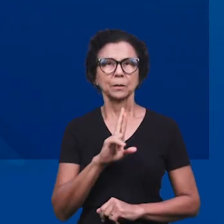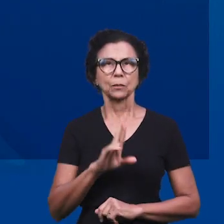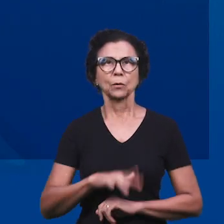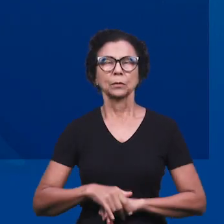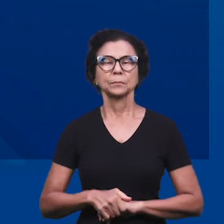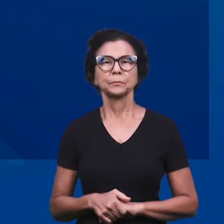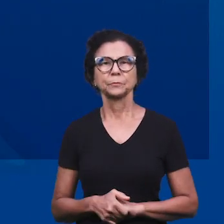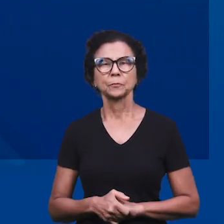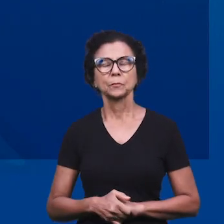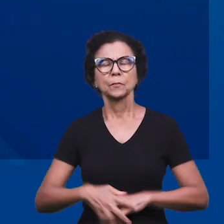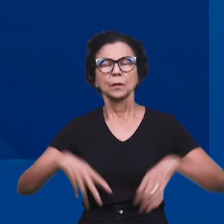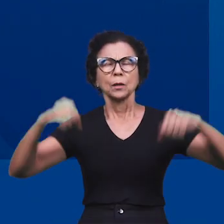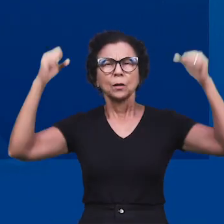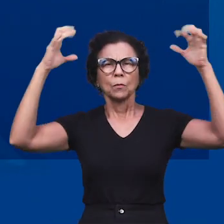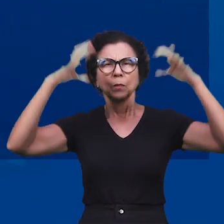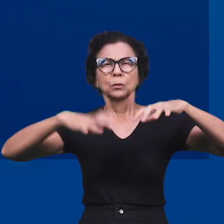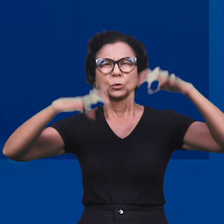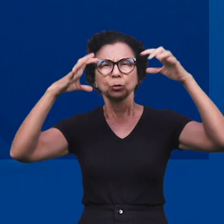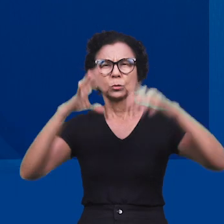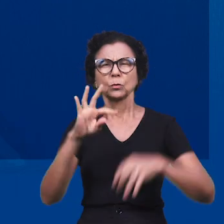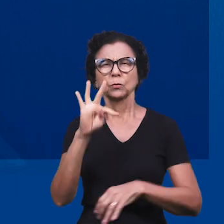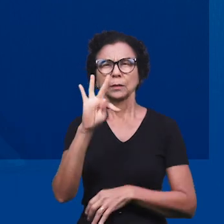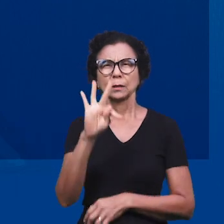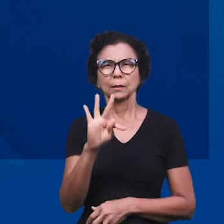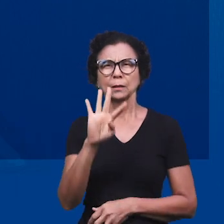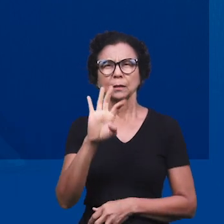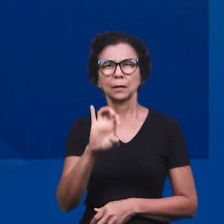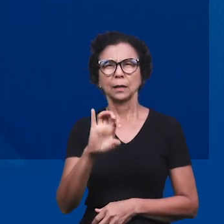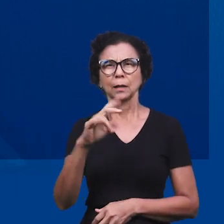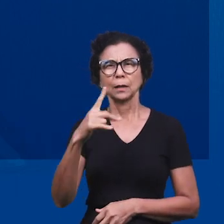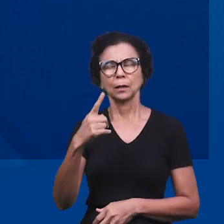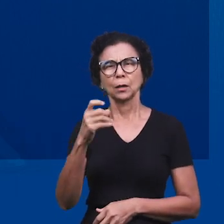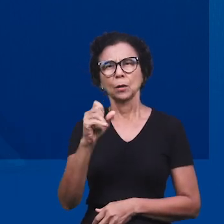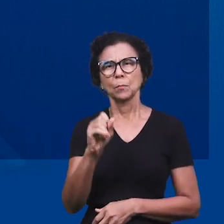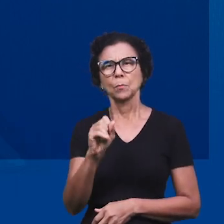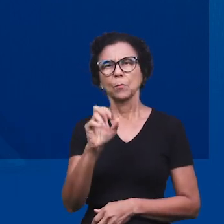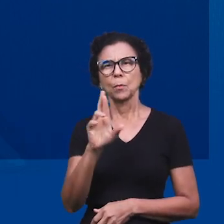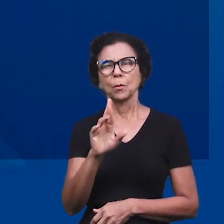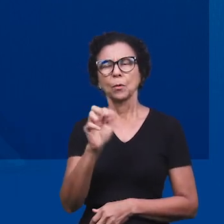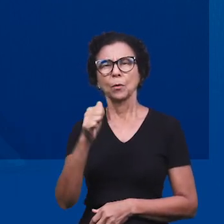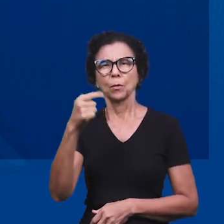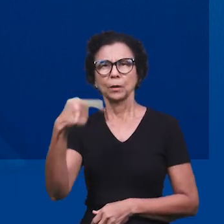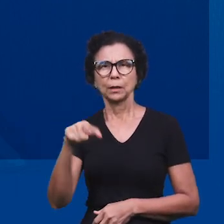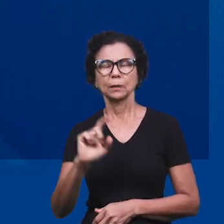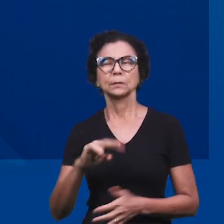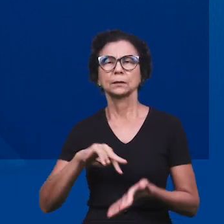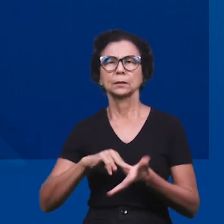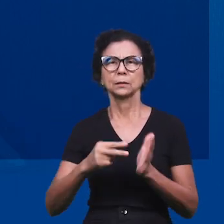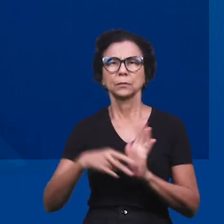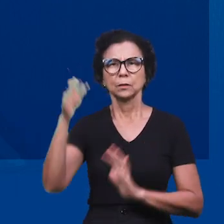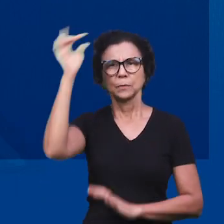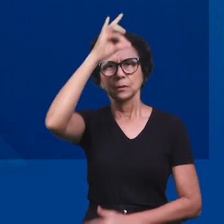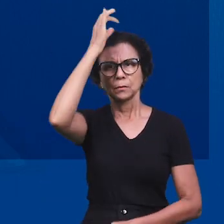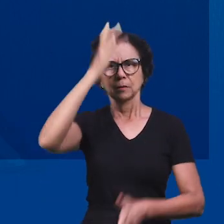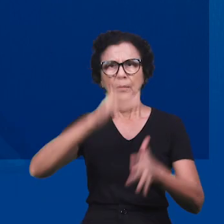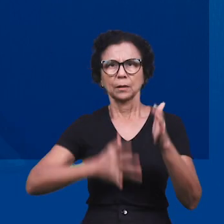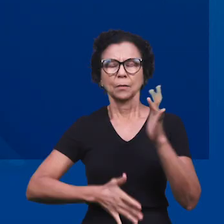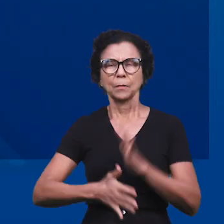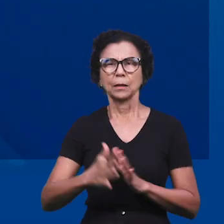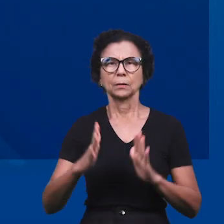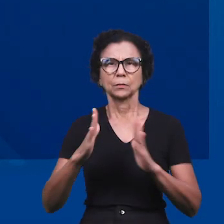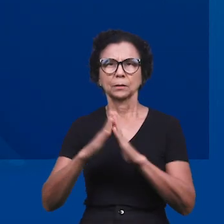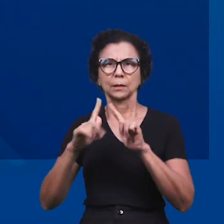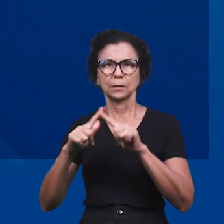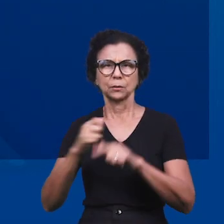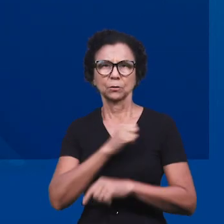Santo sobre a igreja no início, para lançar a semente da palavra. E chuva serôdia, ou chuva